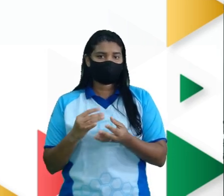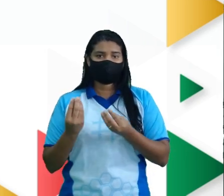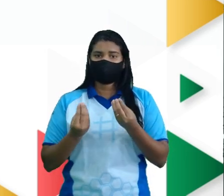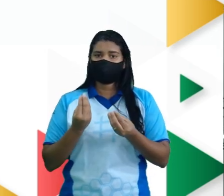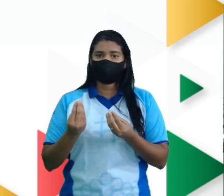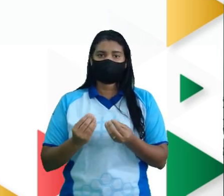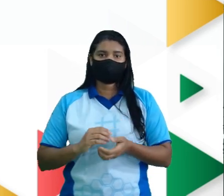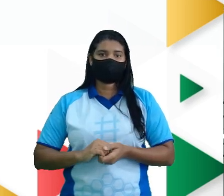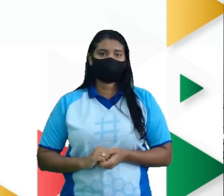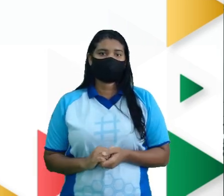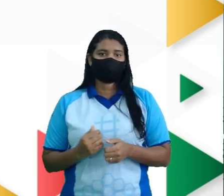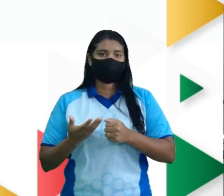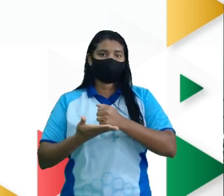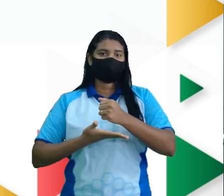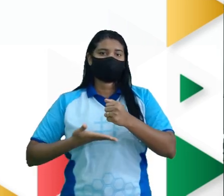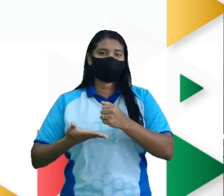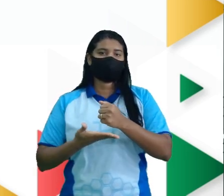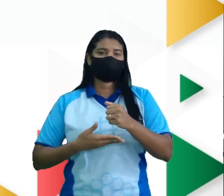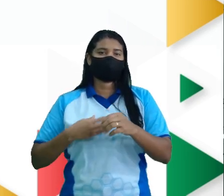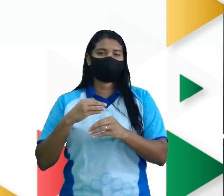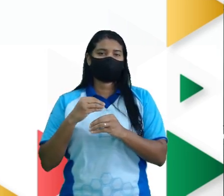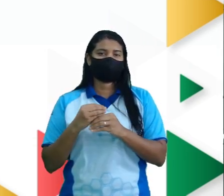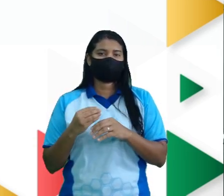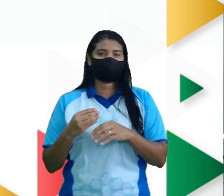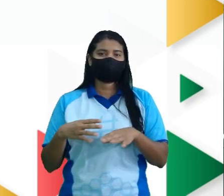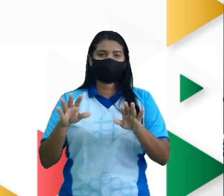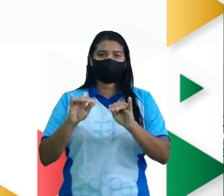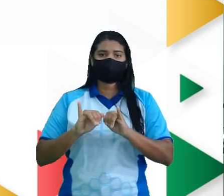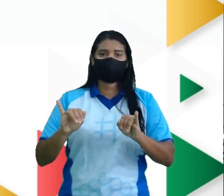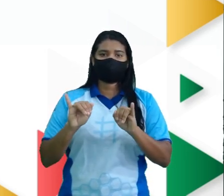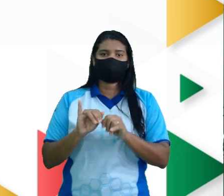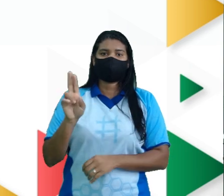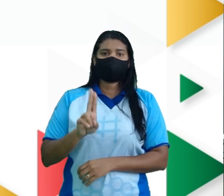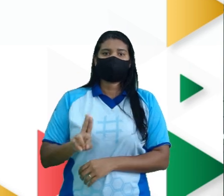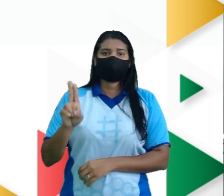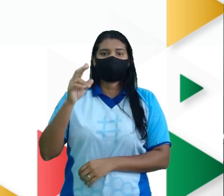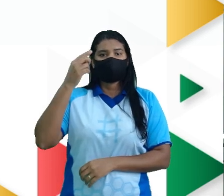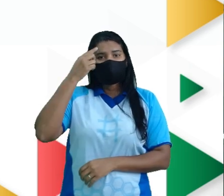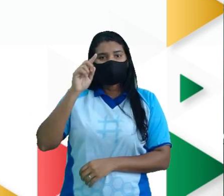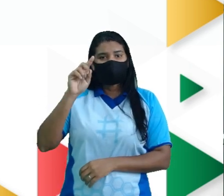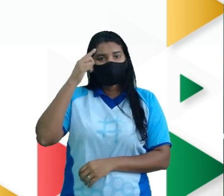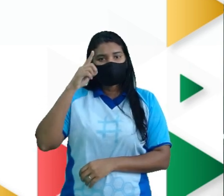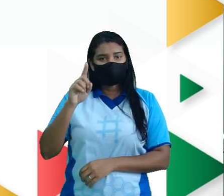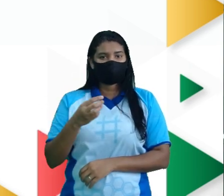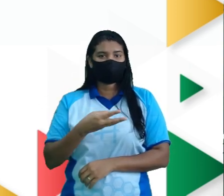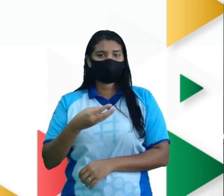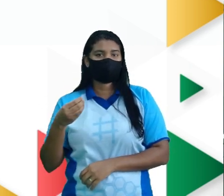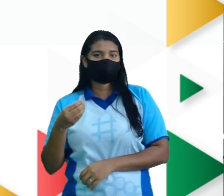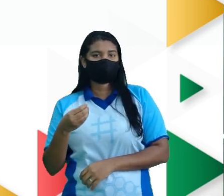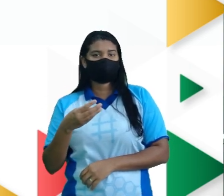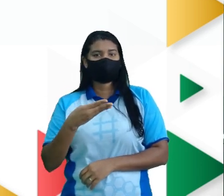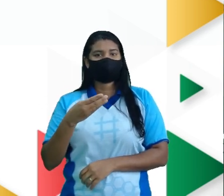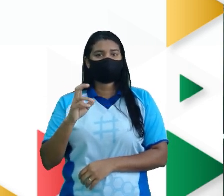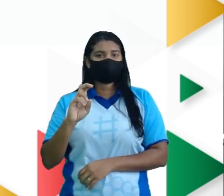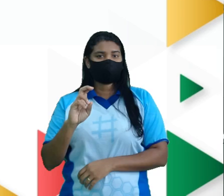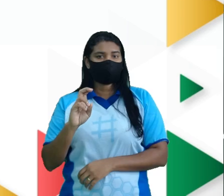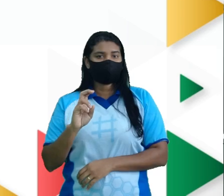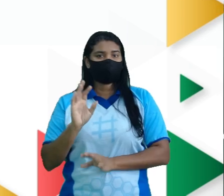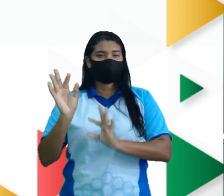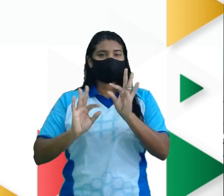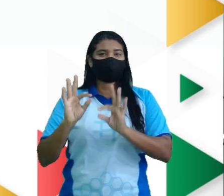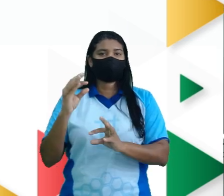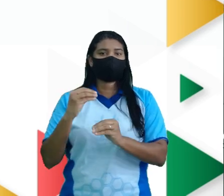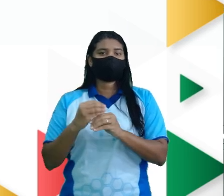ângulos básicos, os mais comuns que nós usamos no dia a dia. 30 graus, 45 para